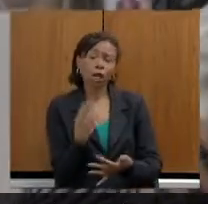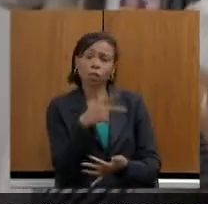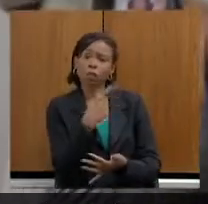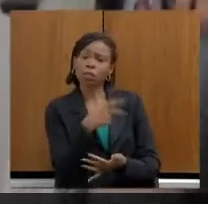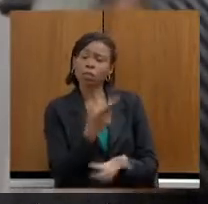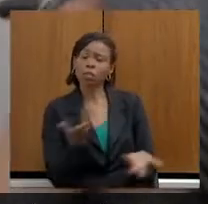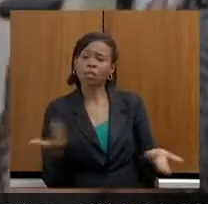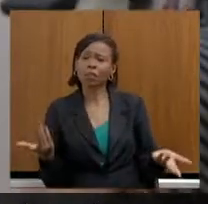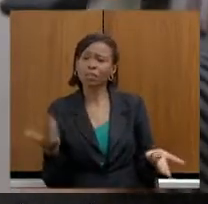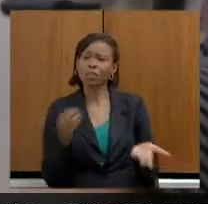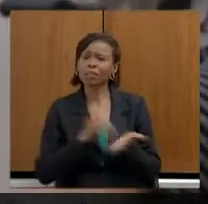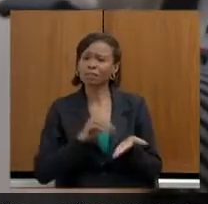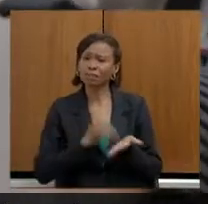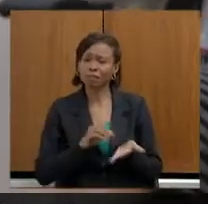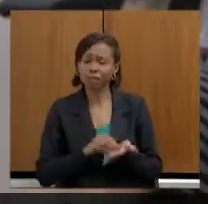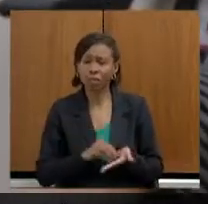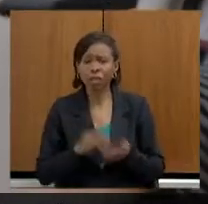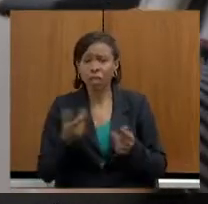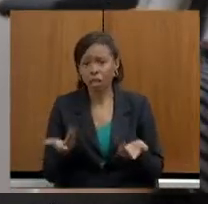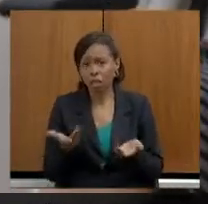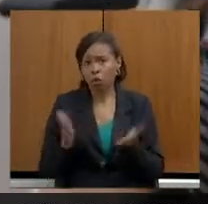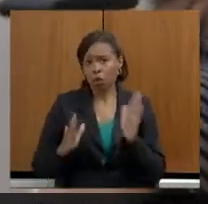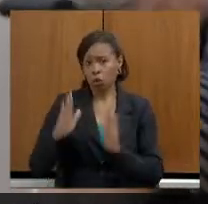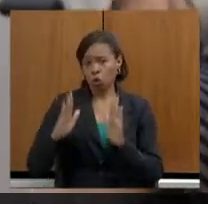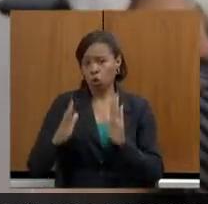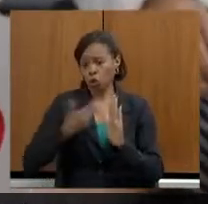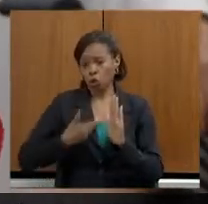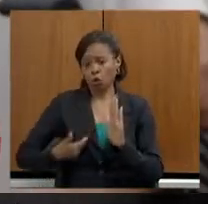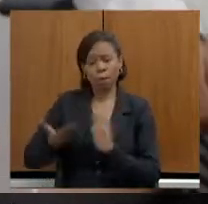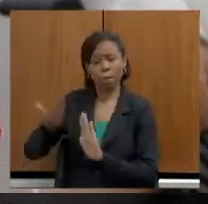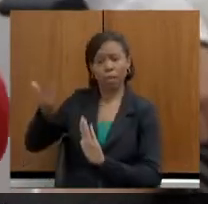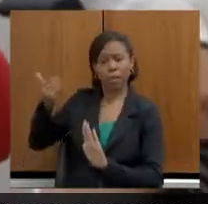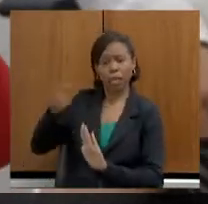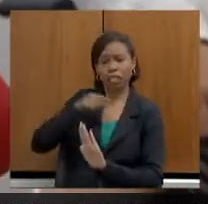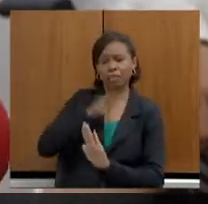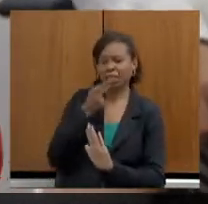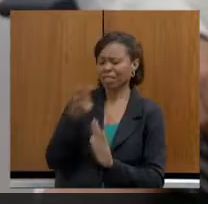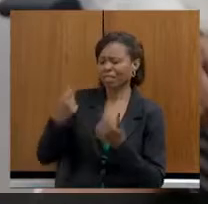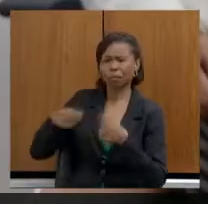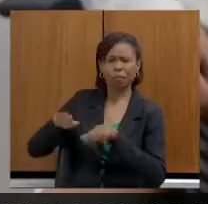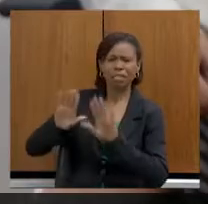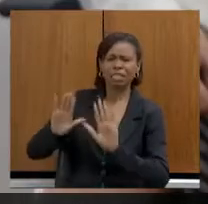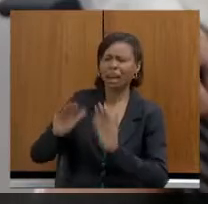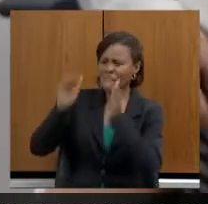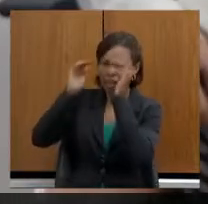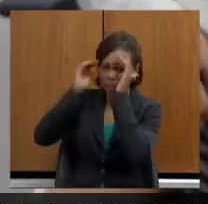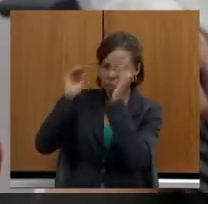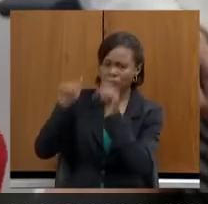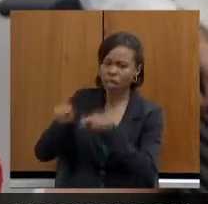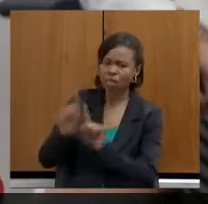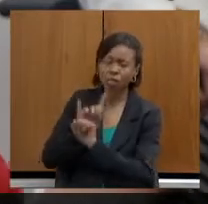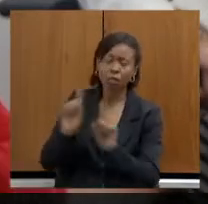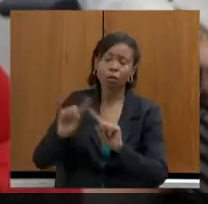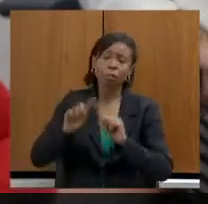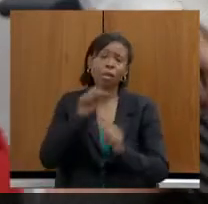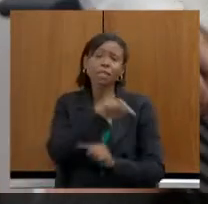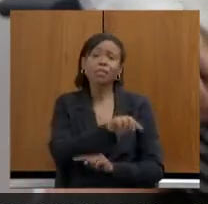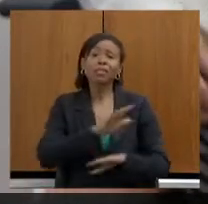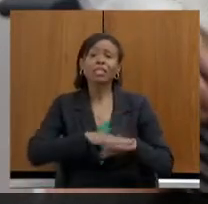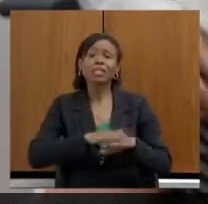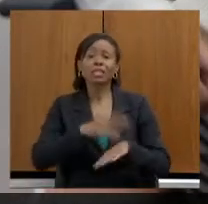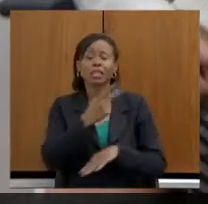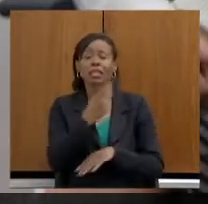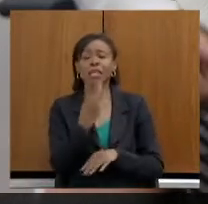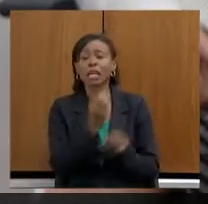passados que ele afirma que não tem que responder mas ele não responde pelos seus 3 anos em relação